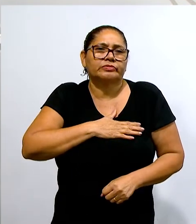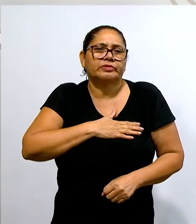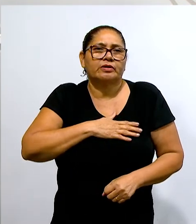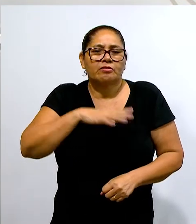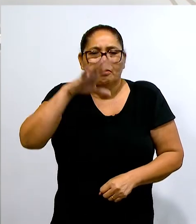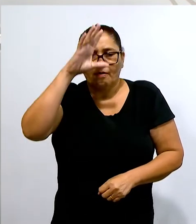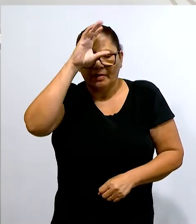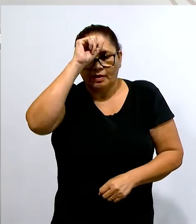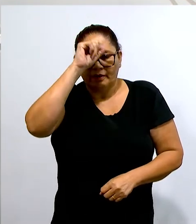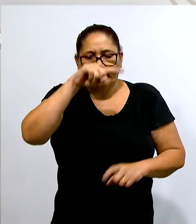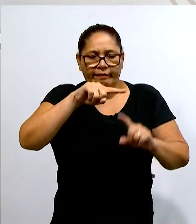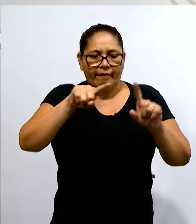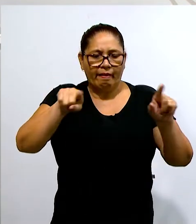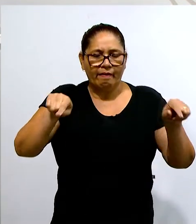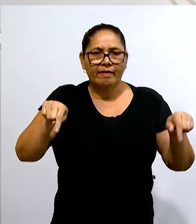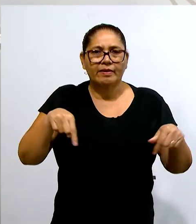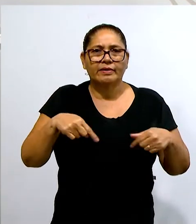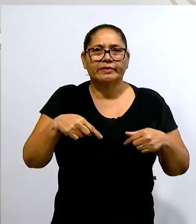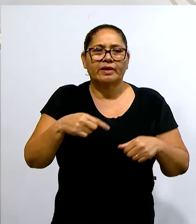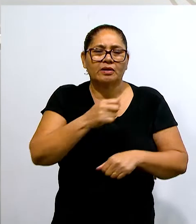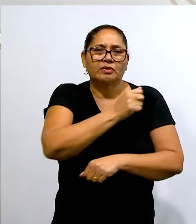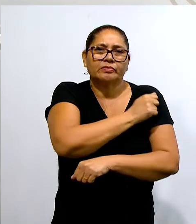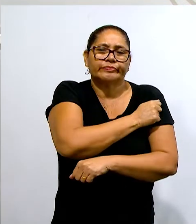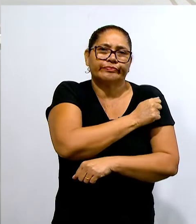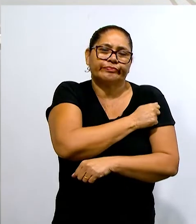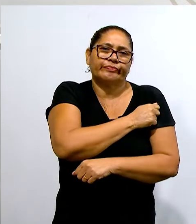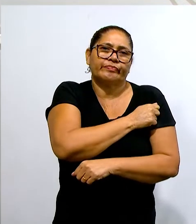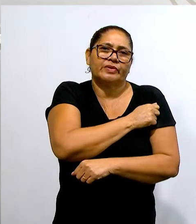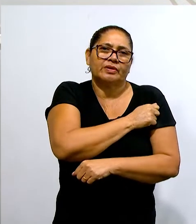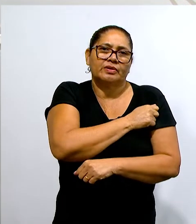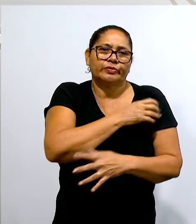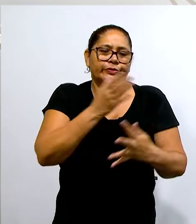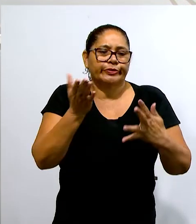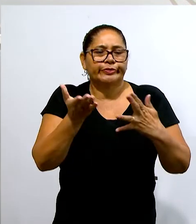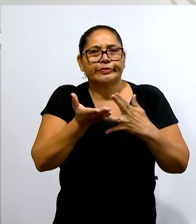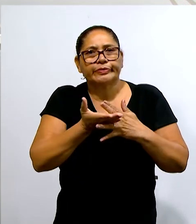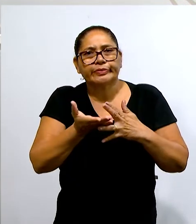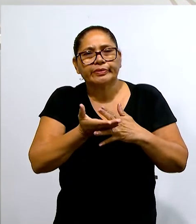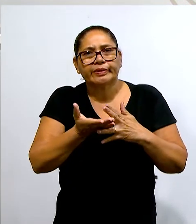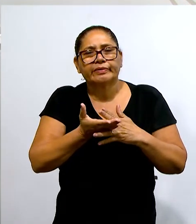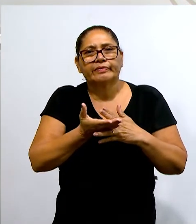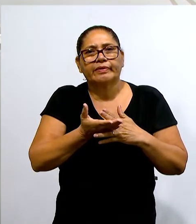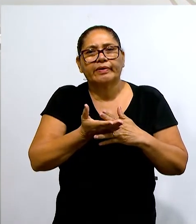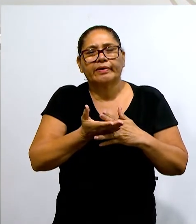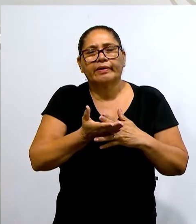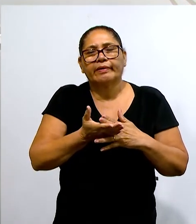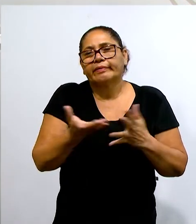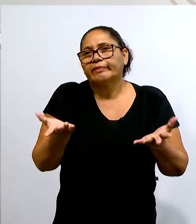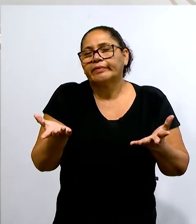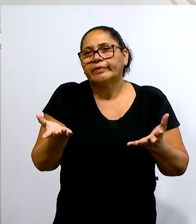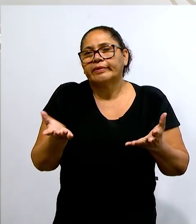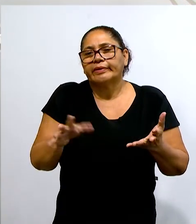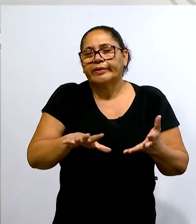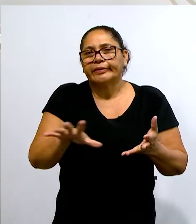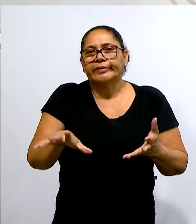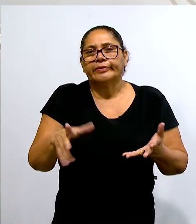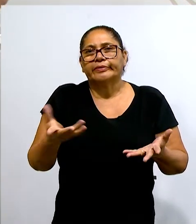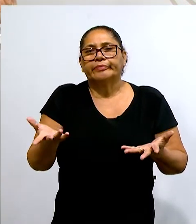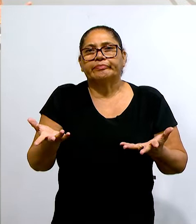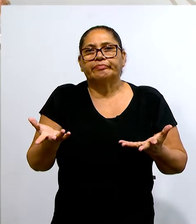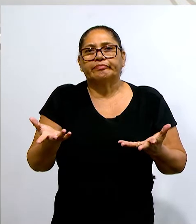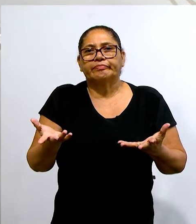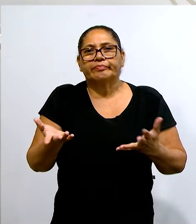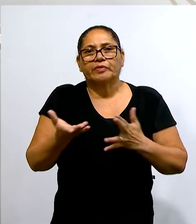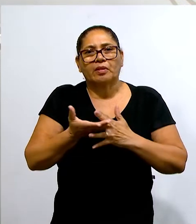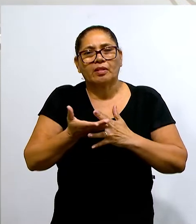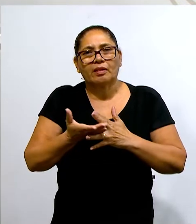aprender, né? Que nossos alunos não gostem somente do recreio, né? Porque é o momento preferido deles, mas que os nossos alunos gostem também